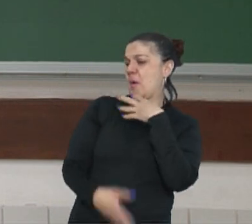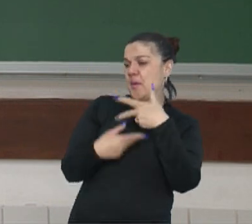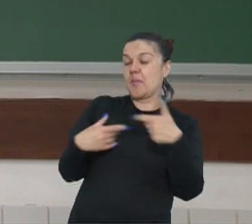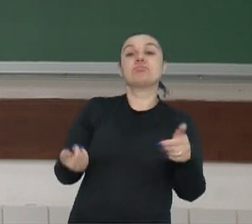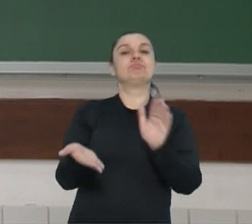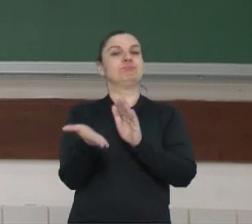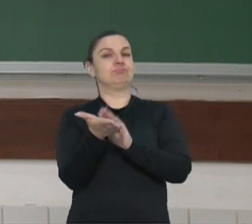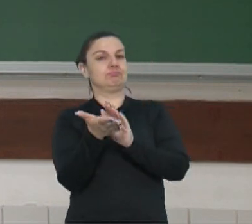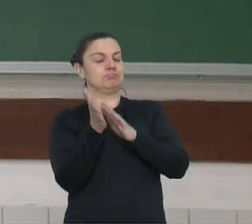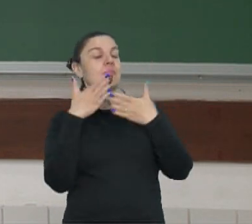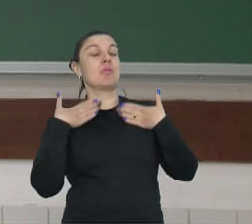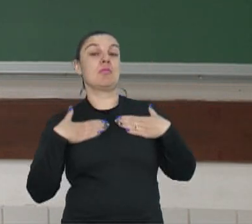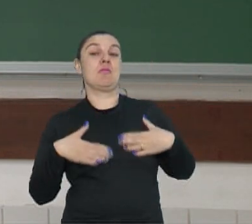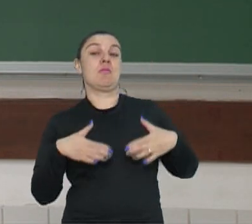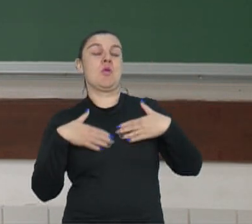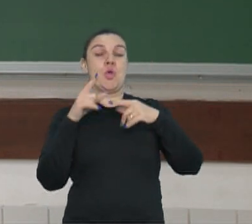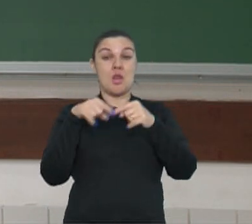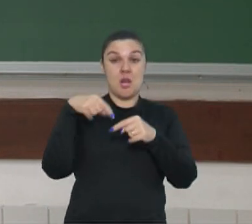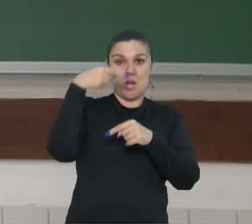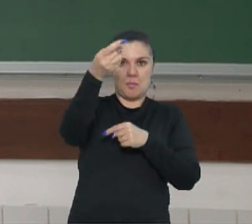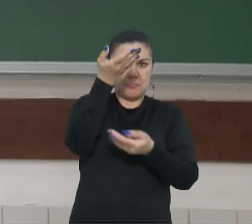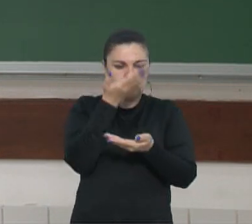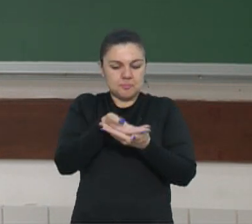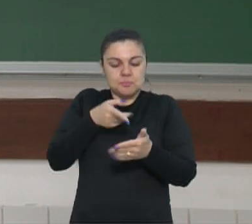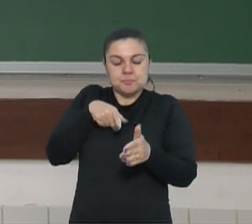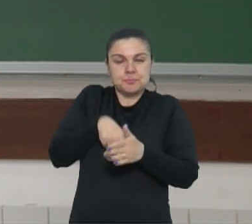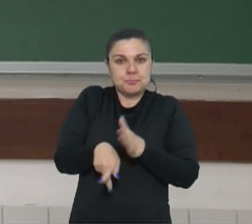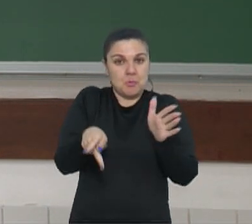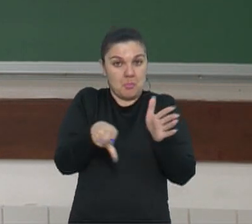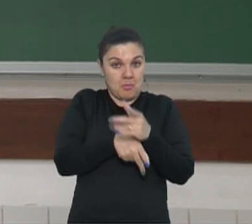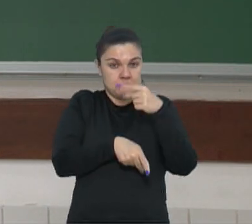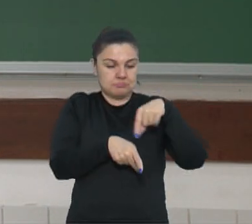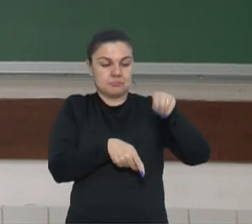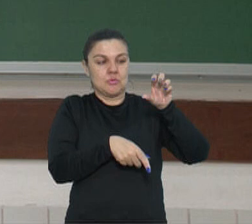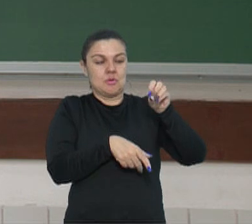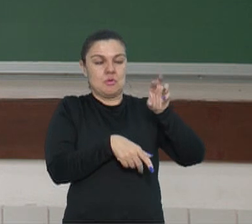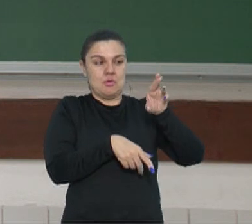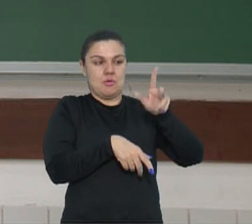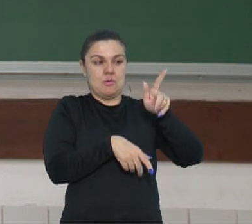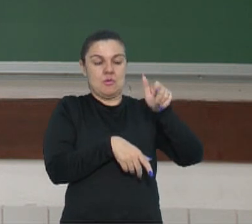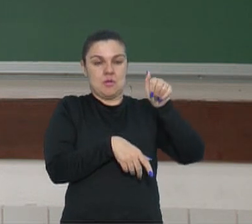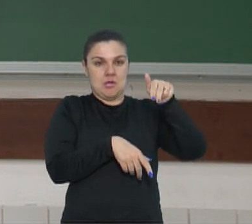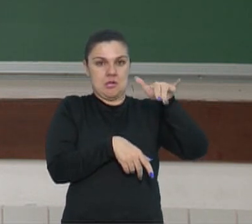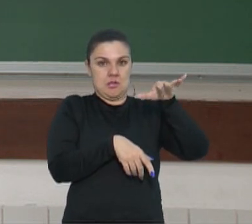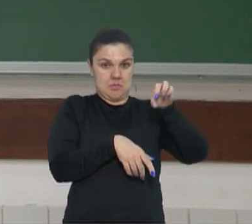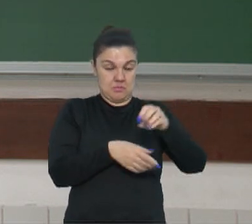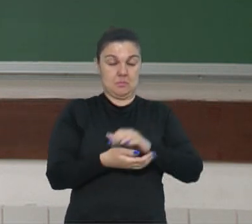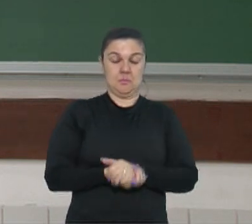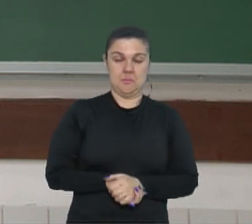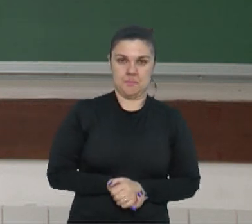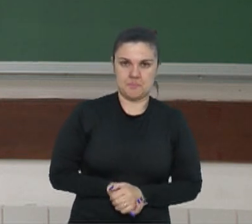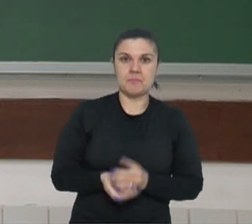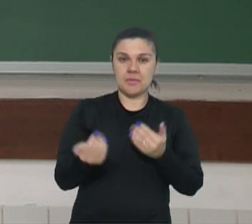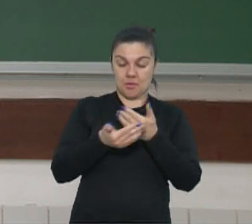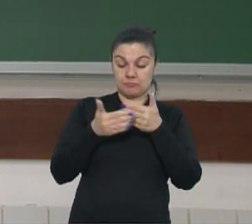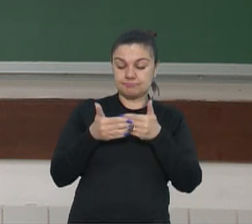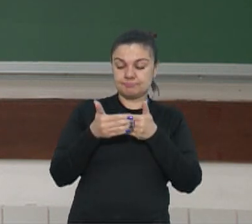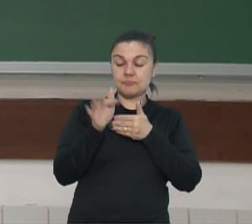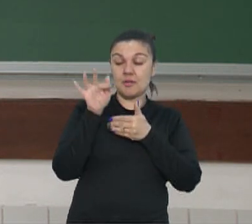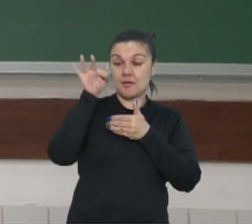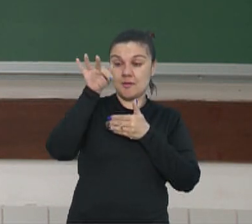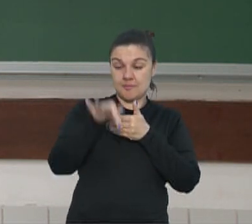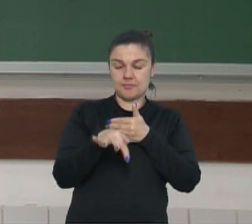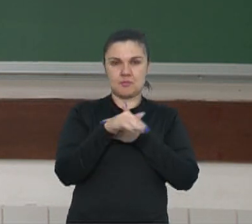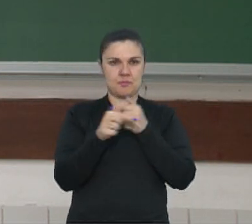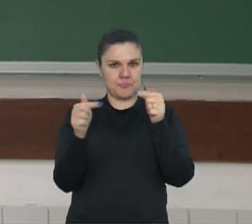disso, fique tranquilo, chegará o momento que vocês vão estudar a fundo essas funções orgânicas, tá bom? Então, indo para o finalzinho das